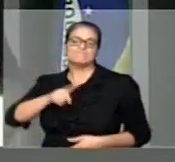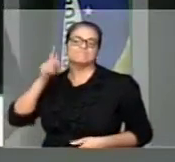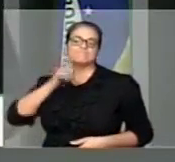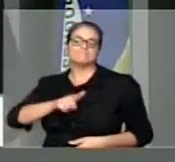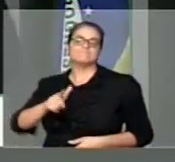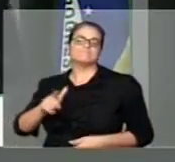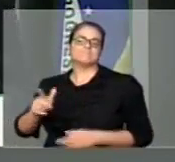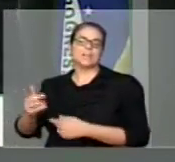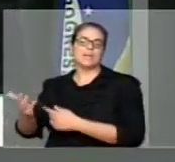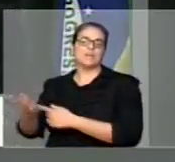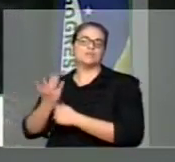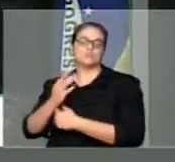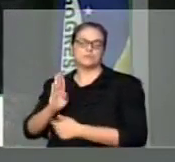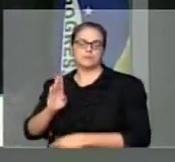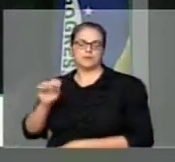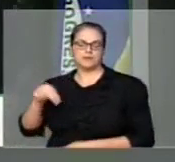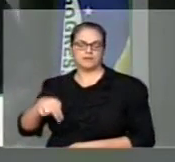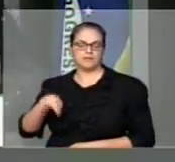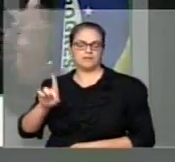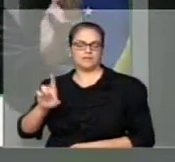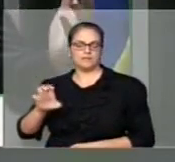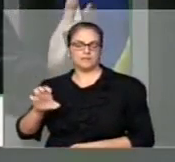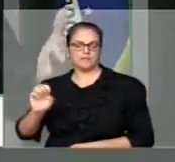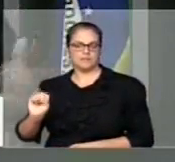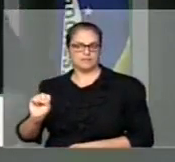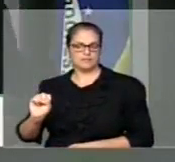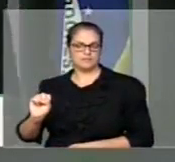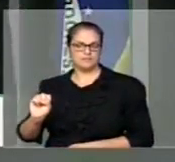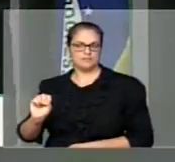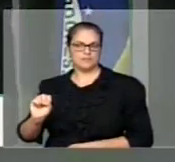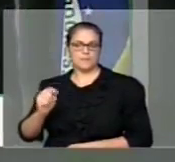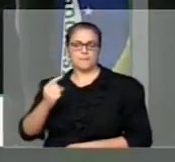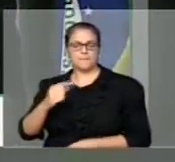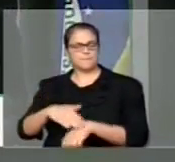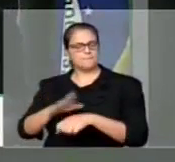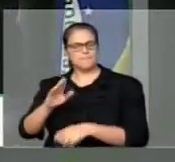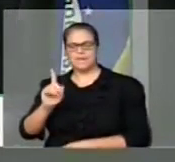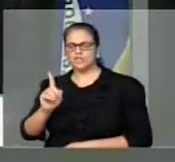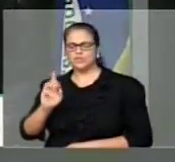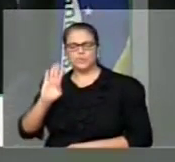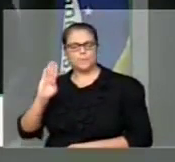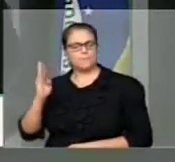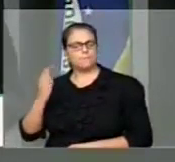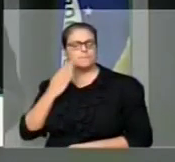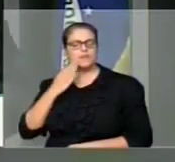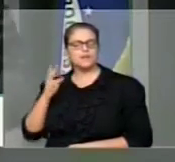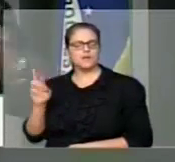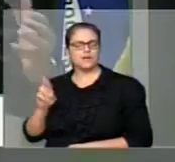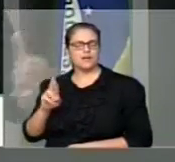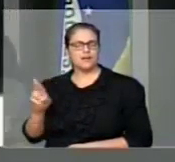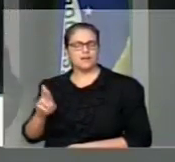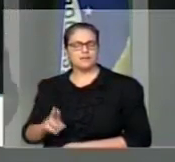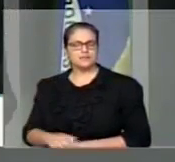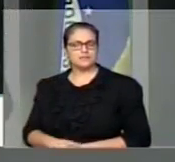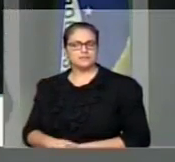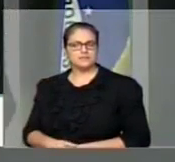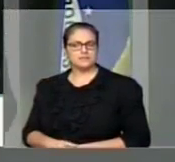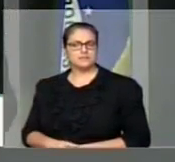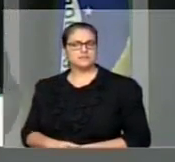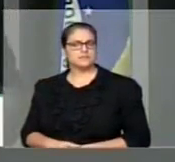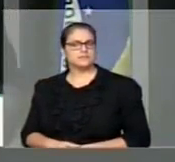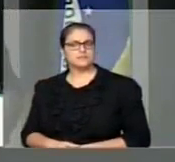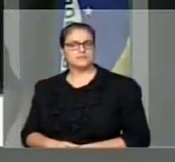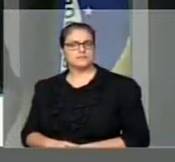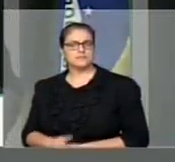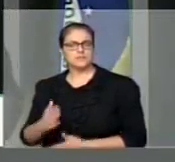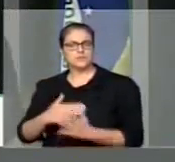volume de empréstimos tão grande, com recursos, mais de R$1 bilhão, foram destinados aos empreendimentos